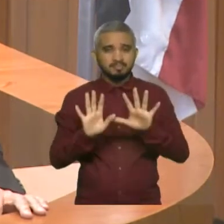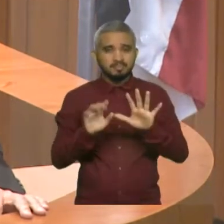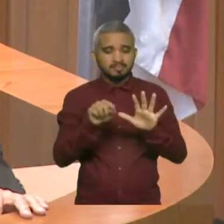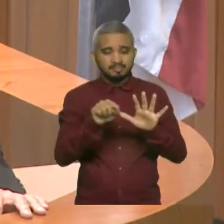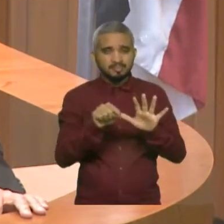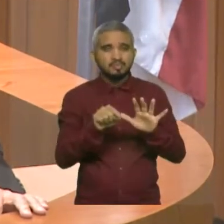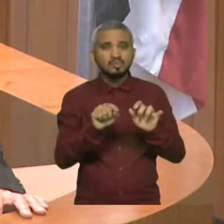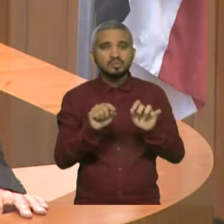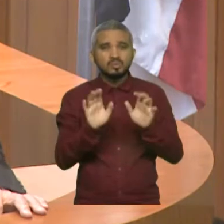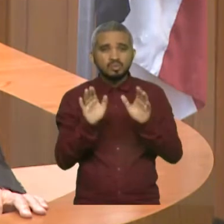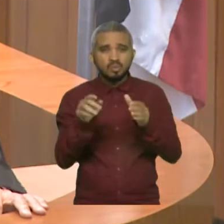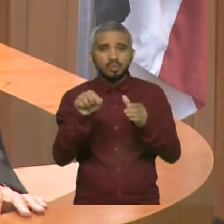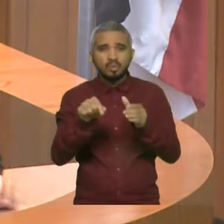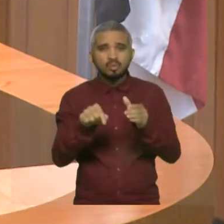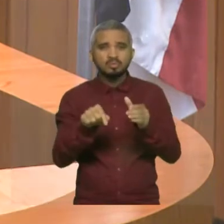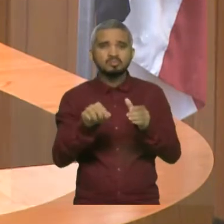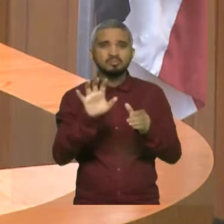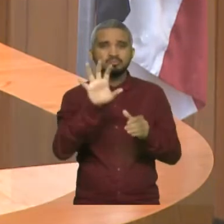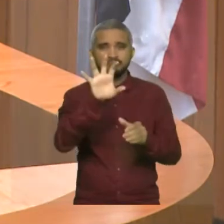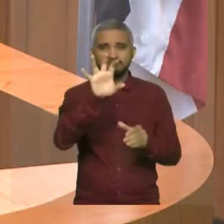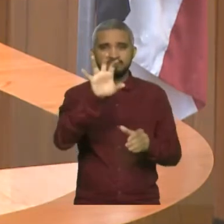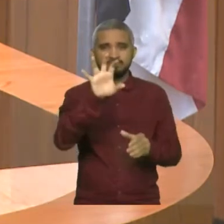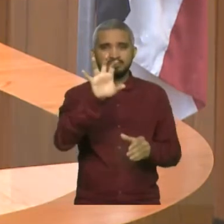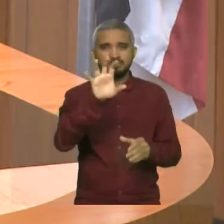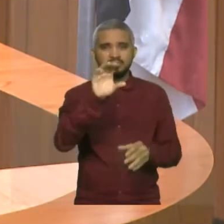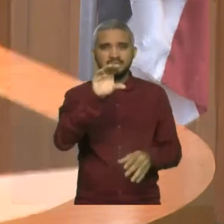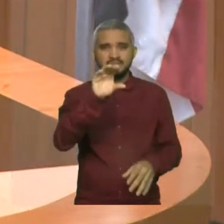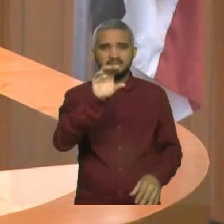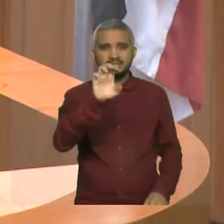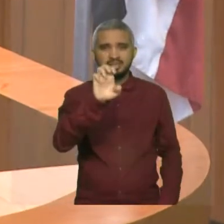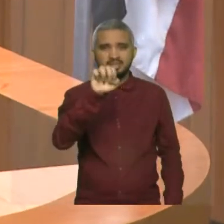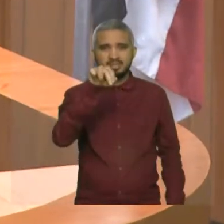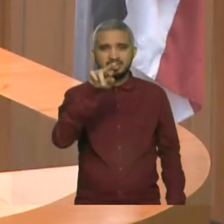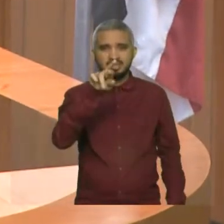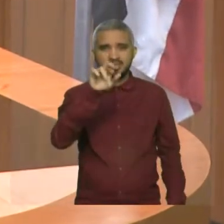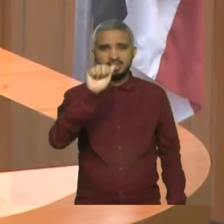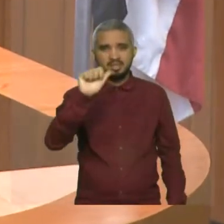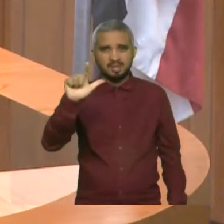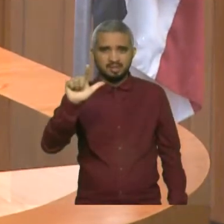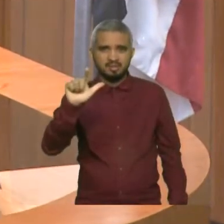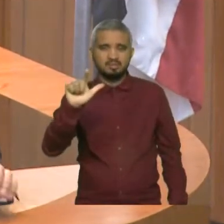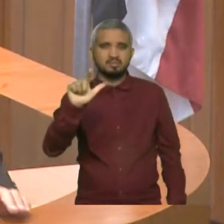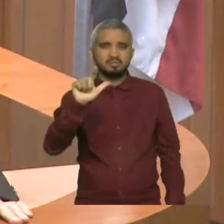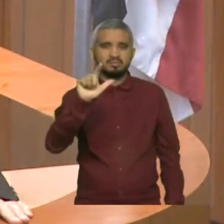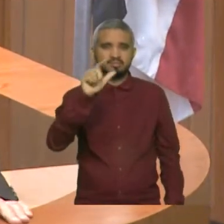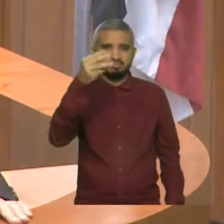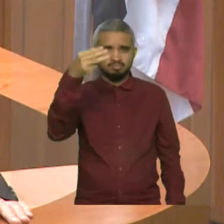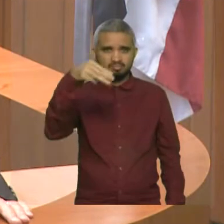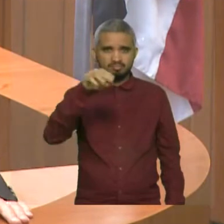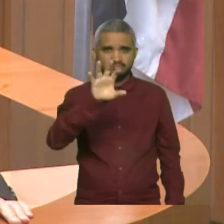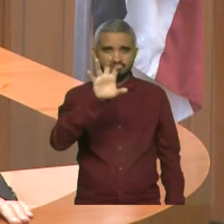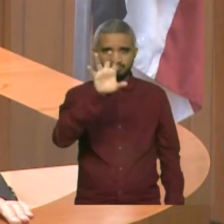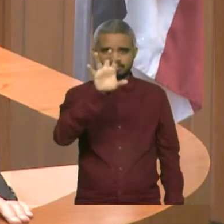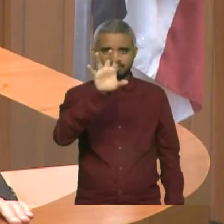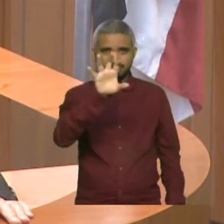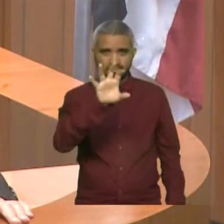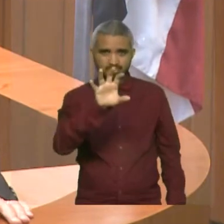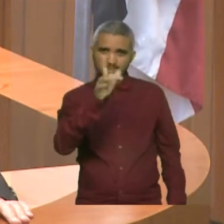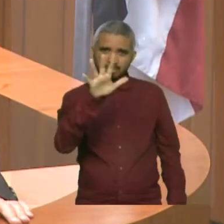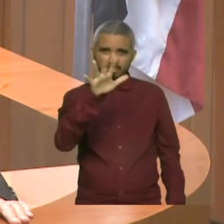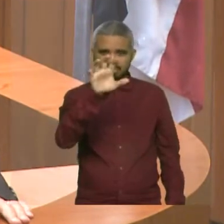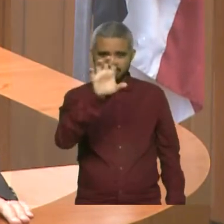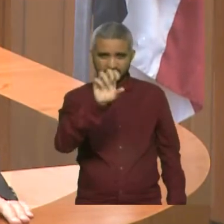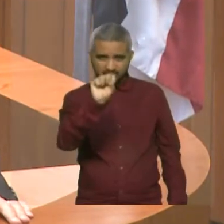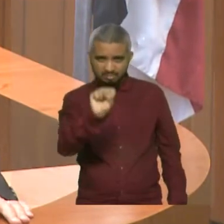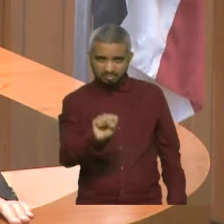região central do Maranhão, região central, região centro-sul do Maranhão. E eu encaminhei aqui uma indicação